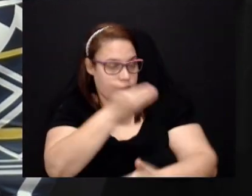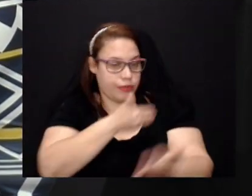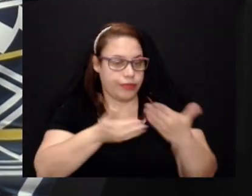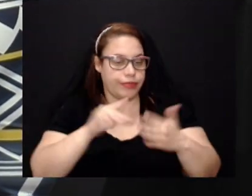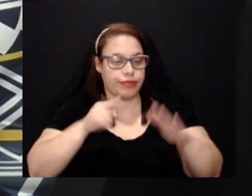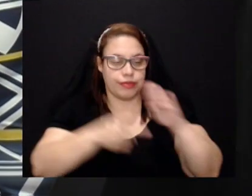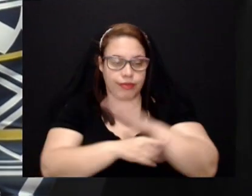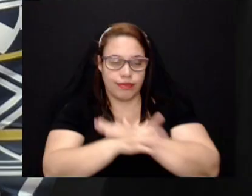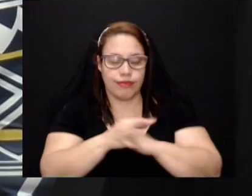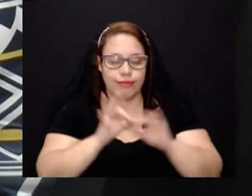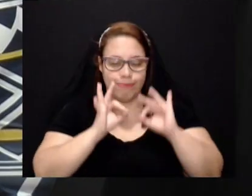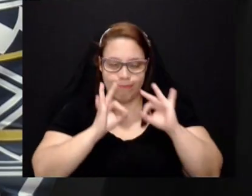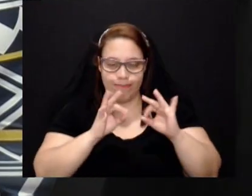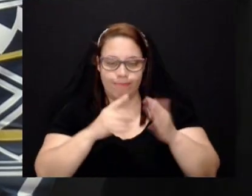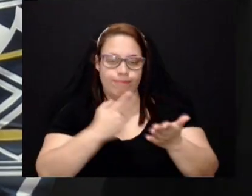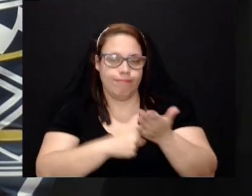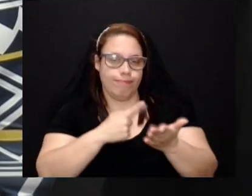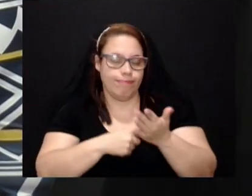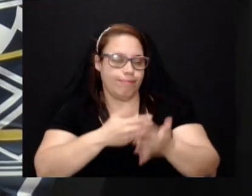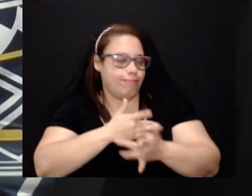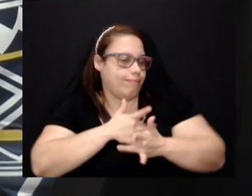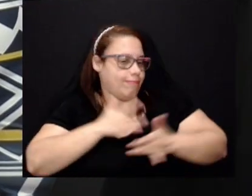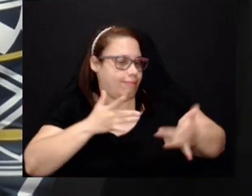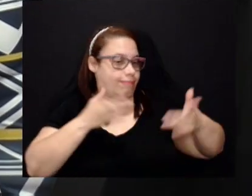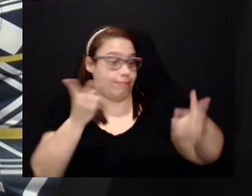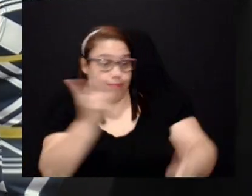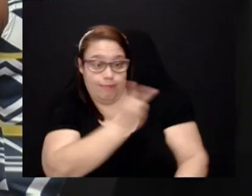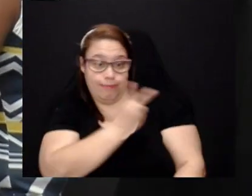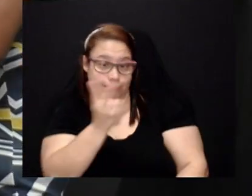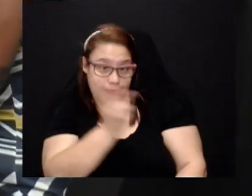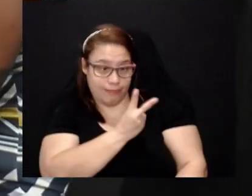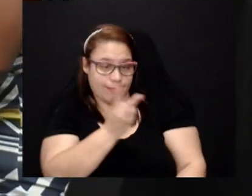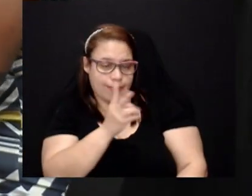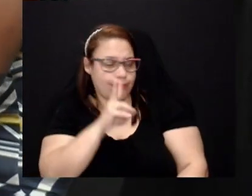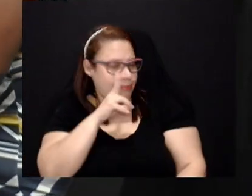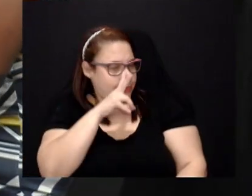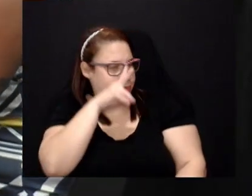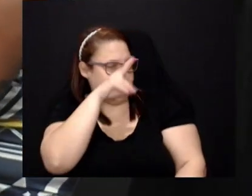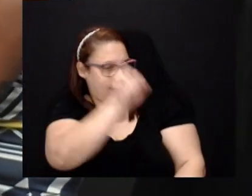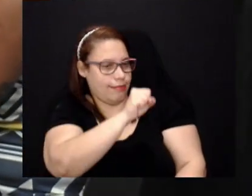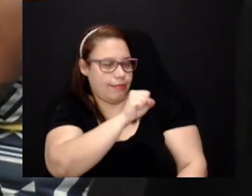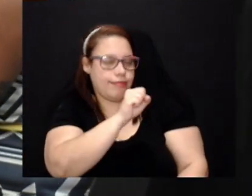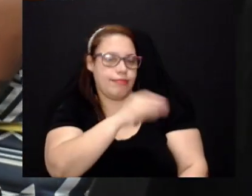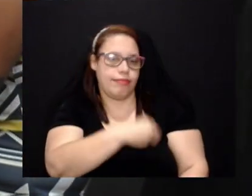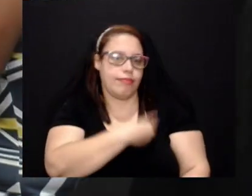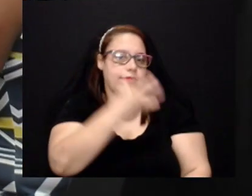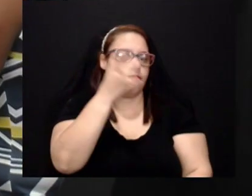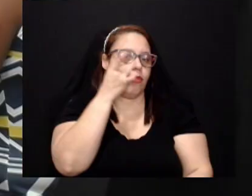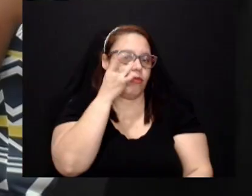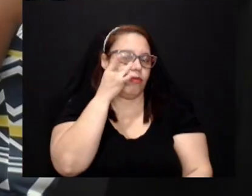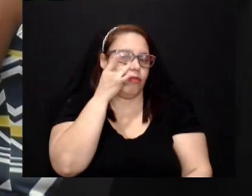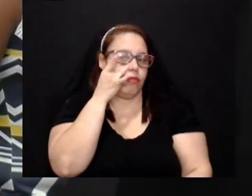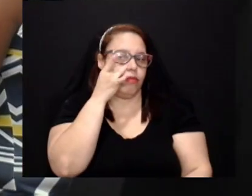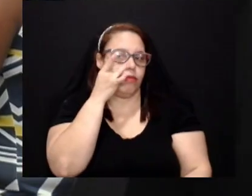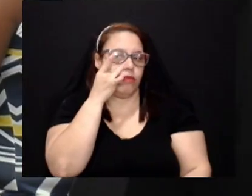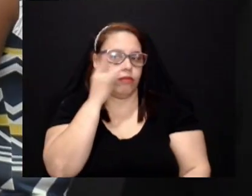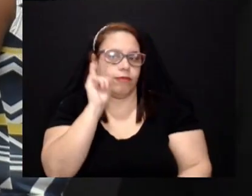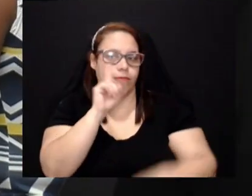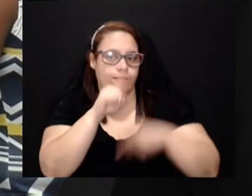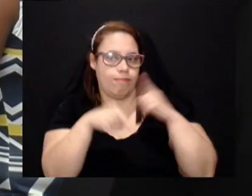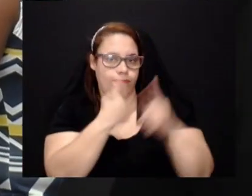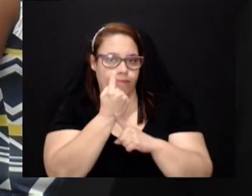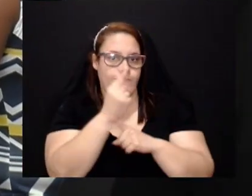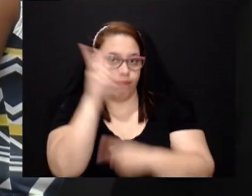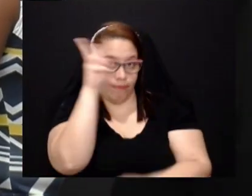a generosidade de vocês duas, a força das suas presenças e a potência das histórias de